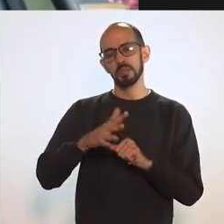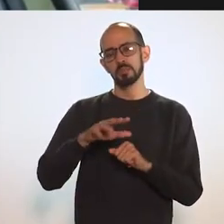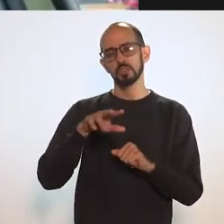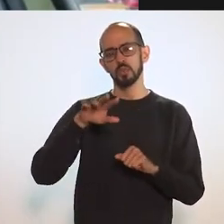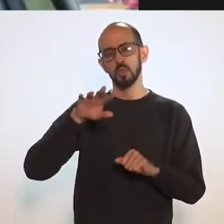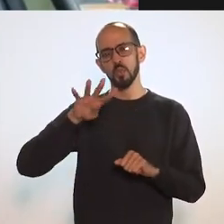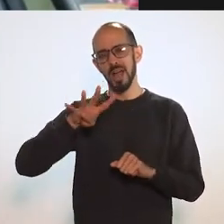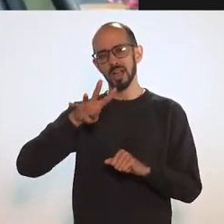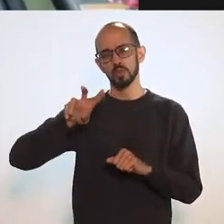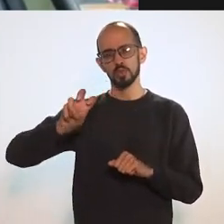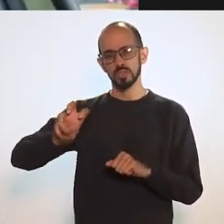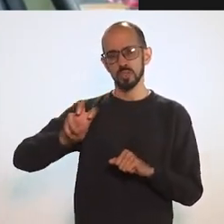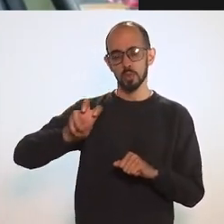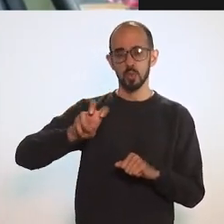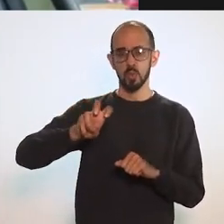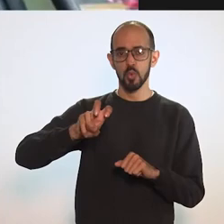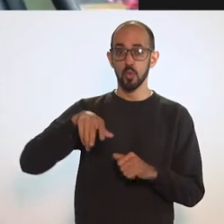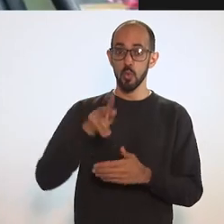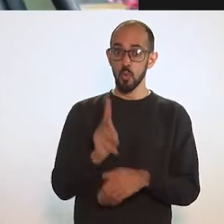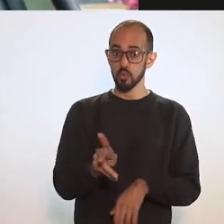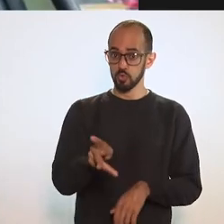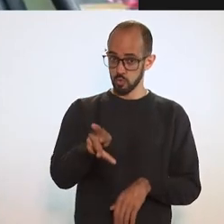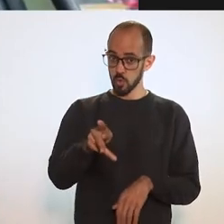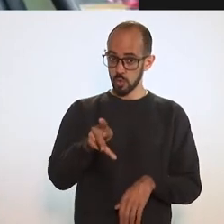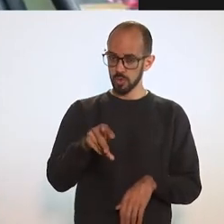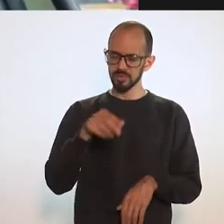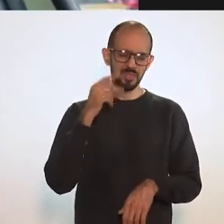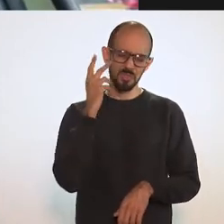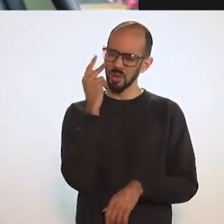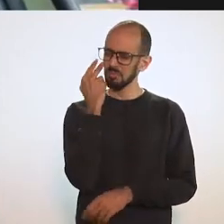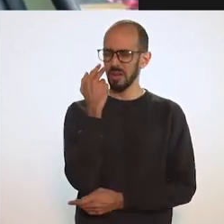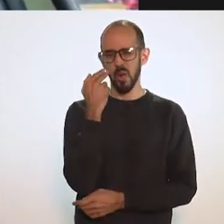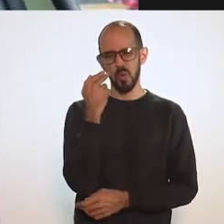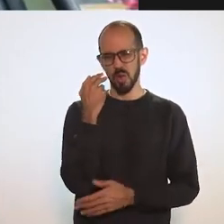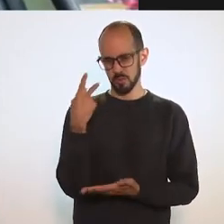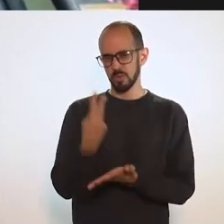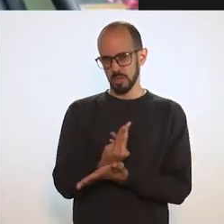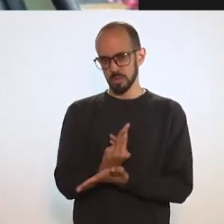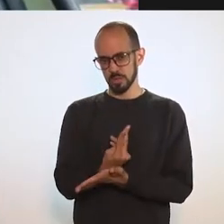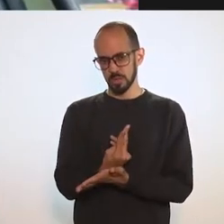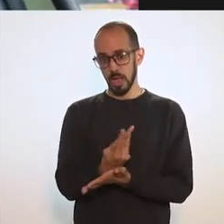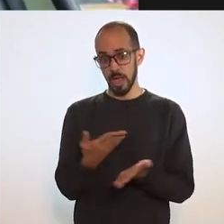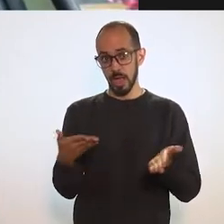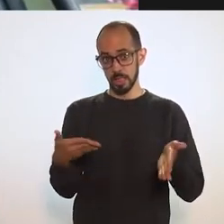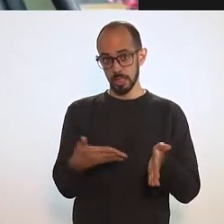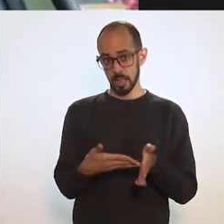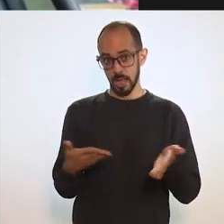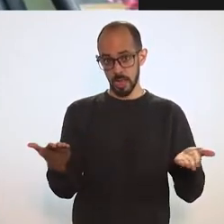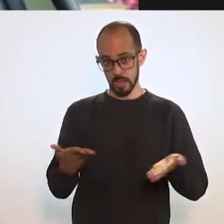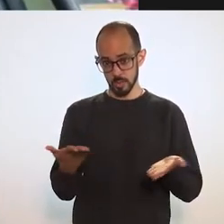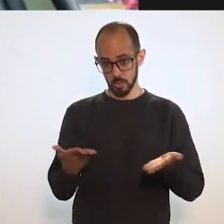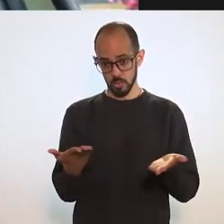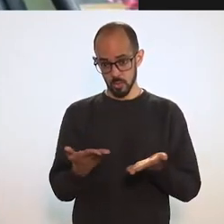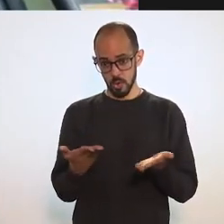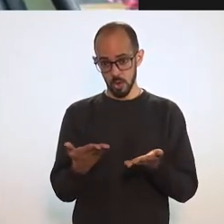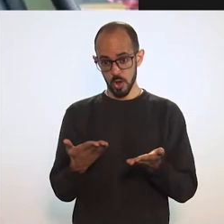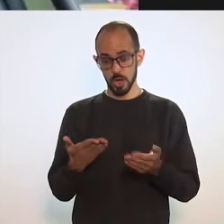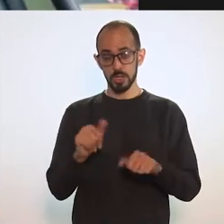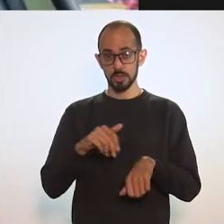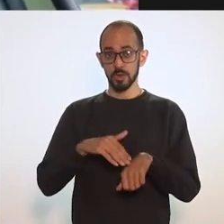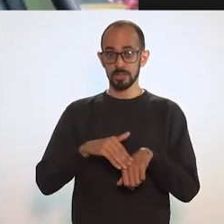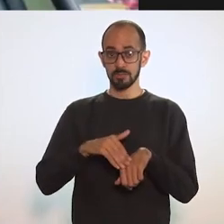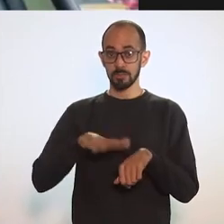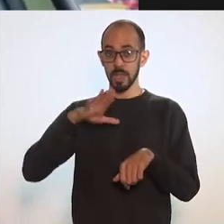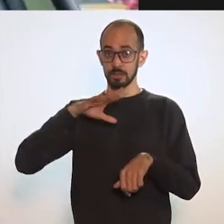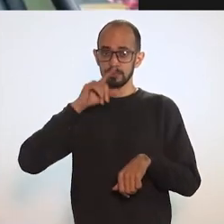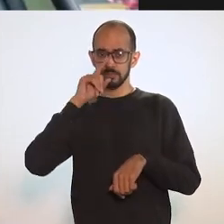normal entre esse tipo de vírus, a emergência de variantes. Nesse caso, por enquanto, tem predominado as variantes que são mais